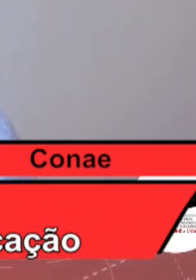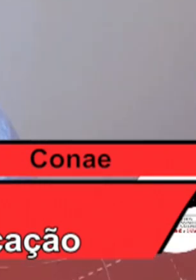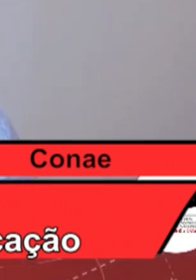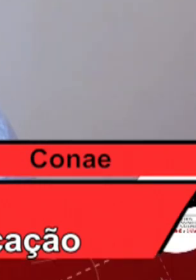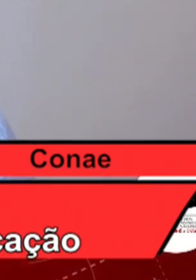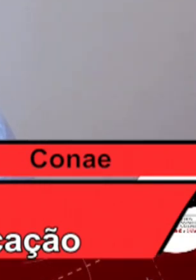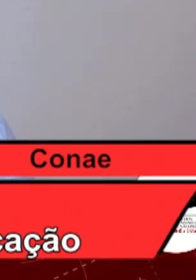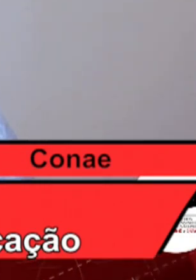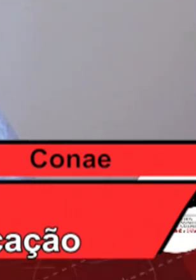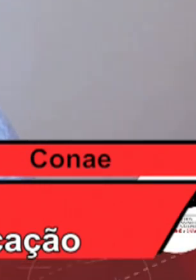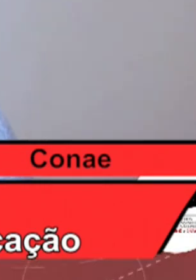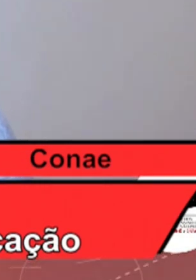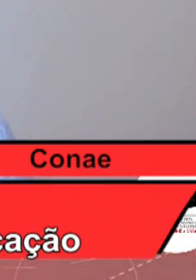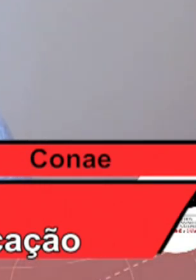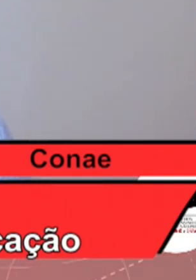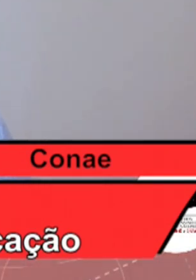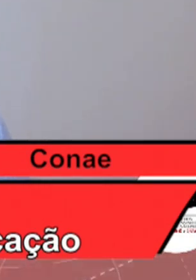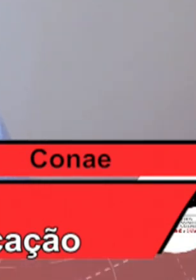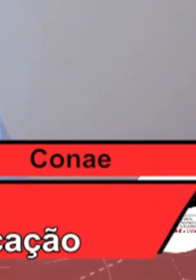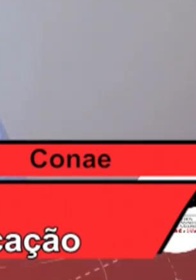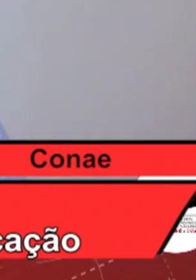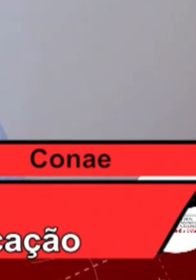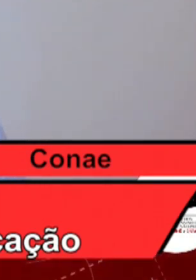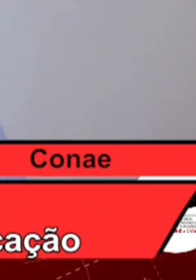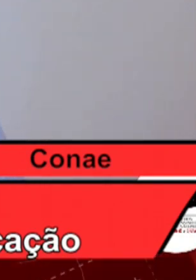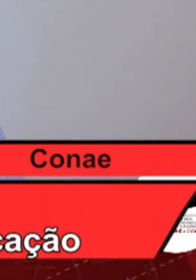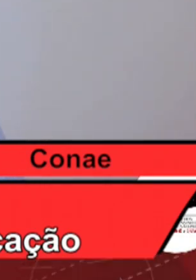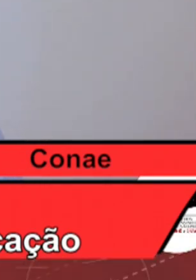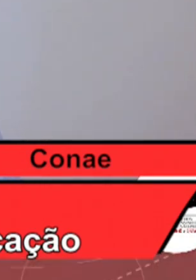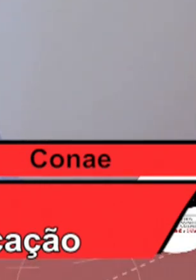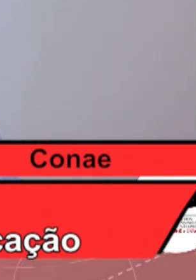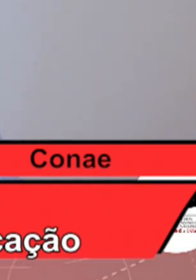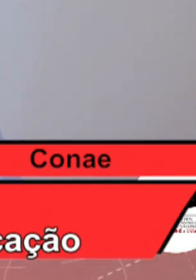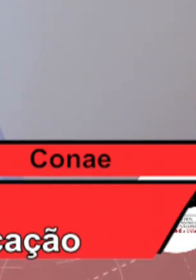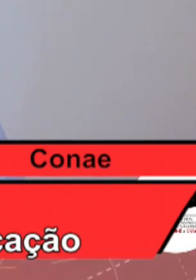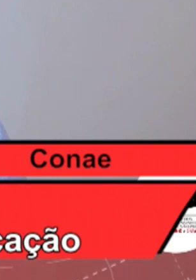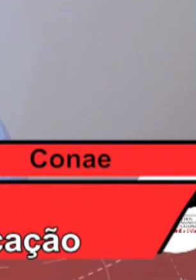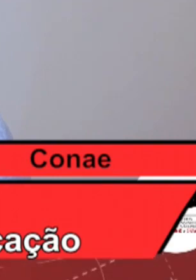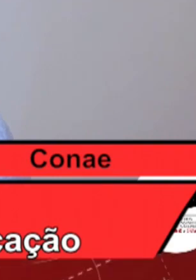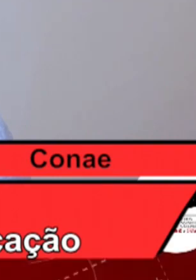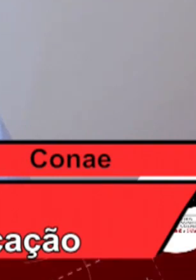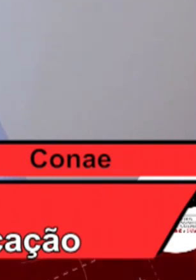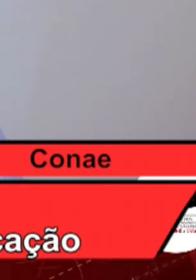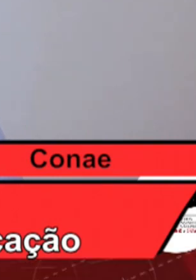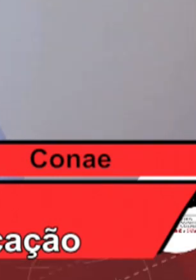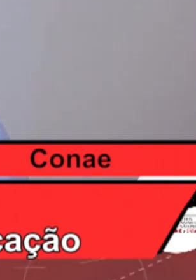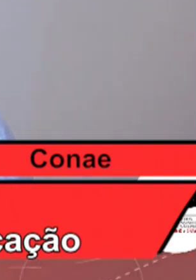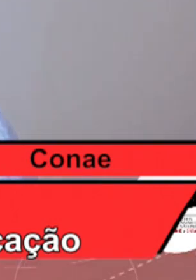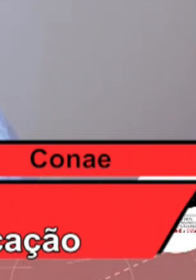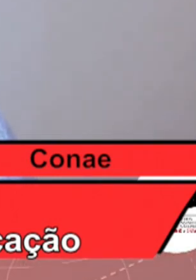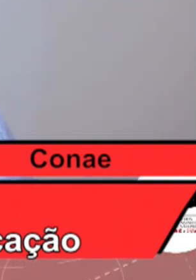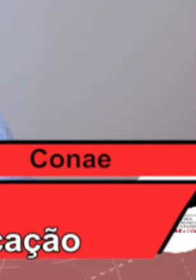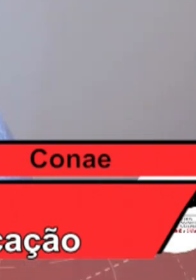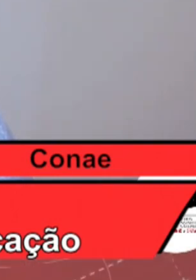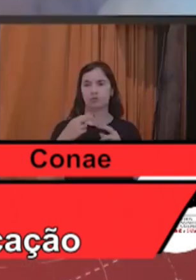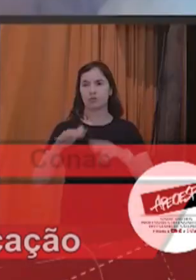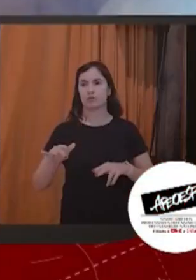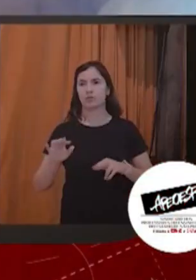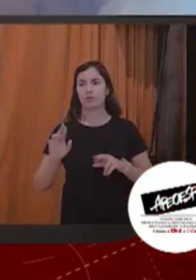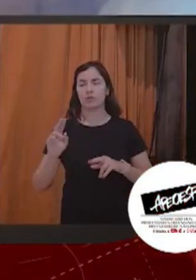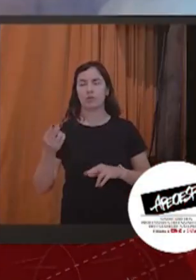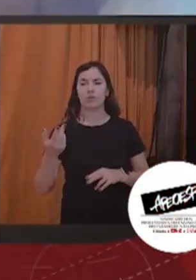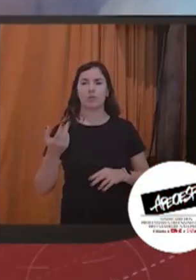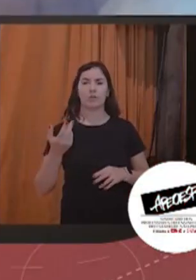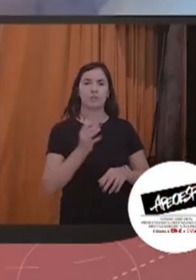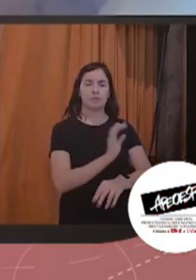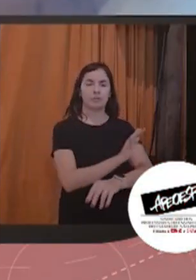2024-2034. O professor Luiz Dourado fez um resumo dos principais eixos de discussão e definiu os objetivos do CONAI. Então